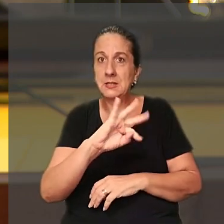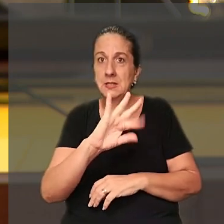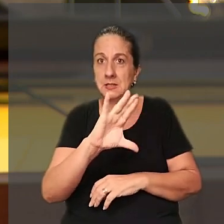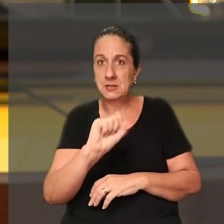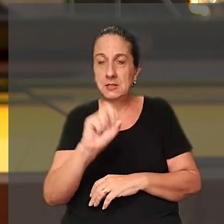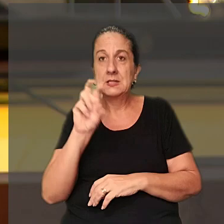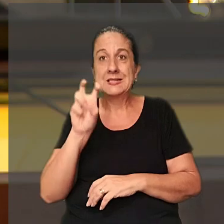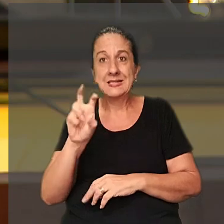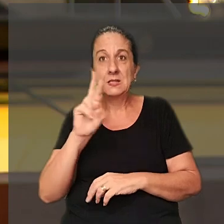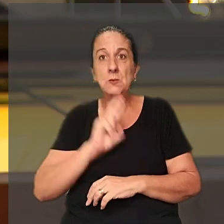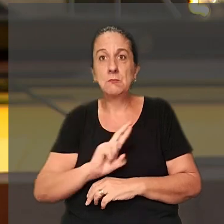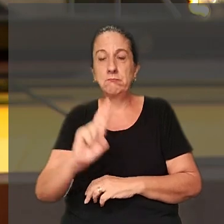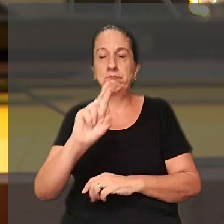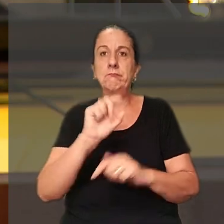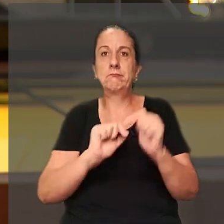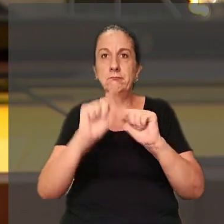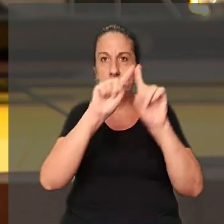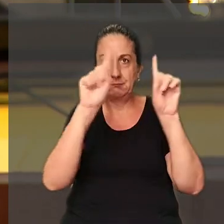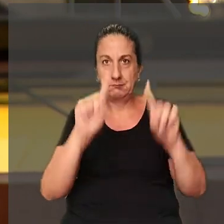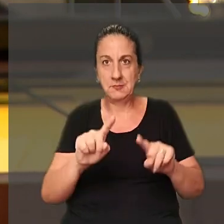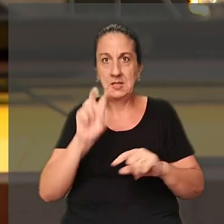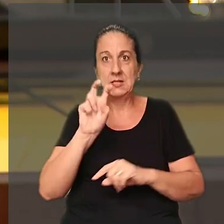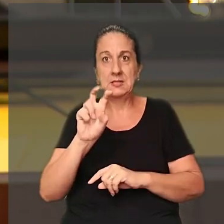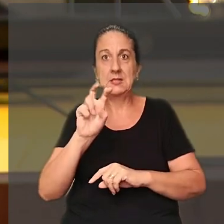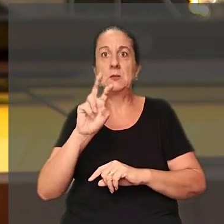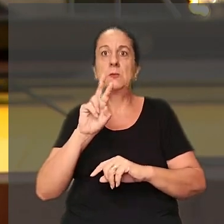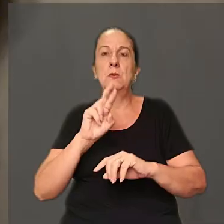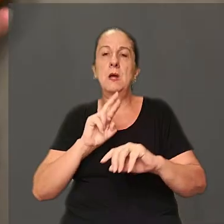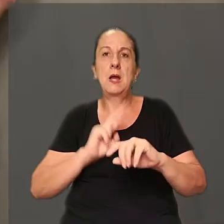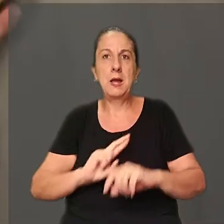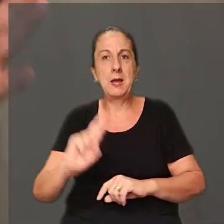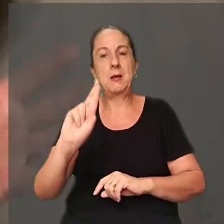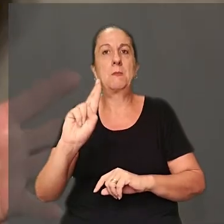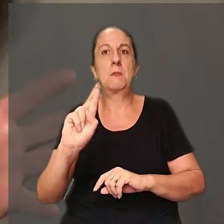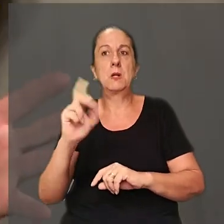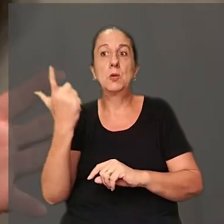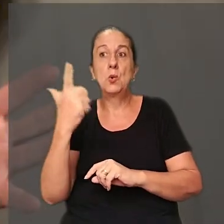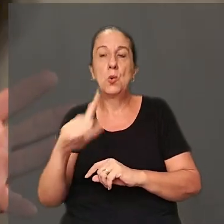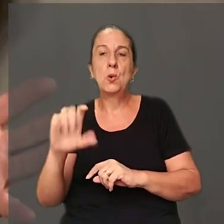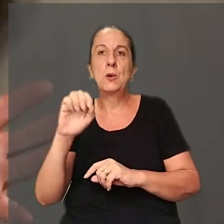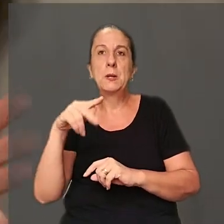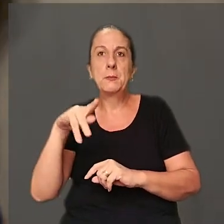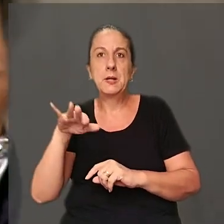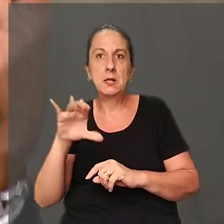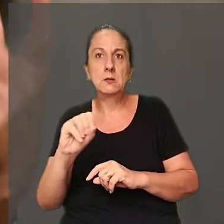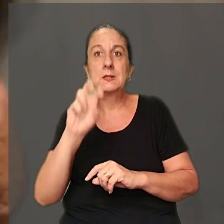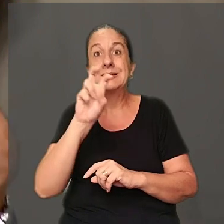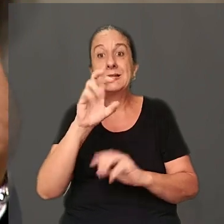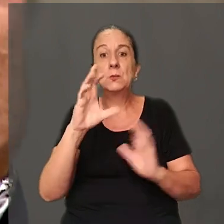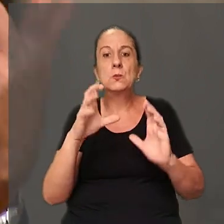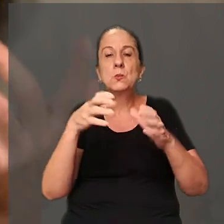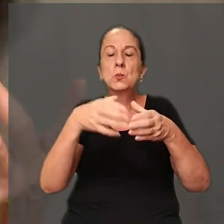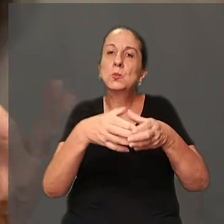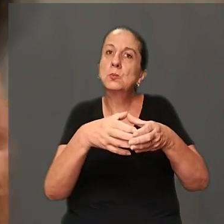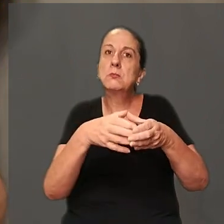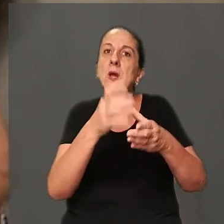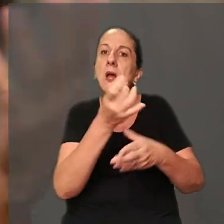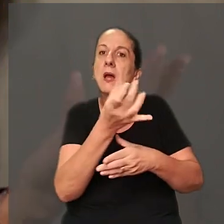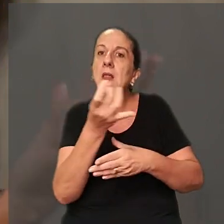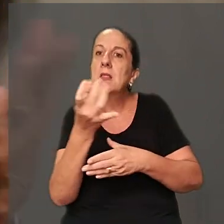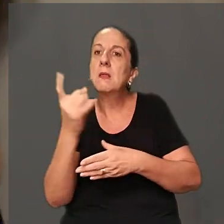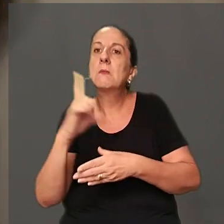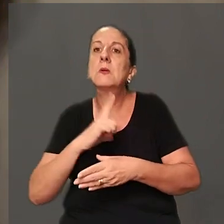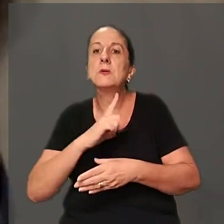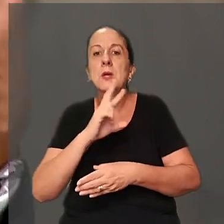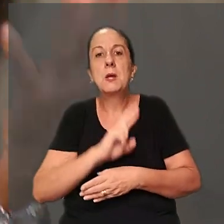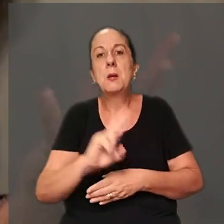5 representantes de empregados, 5 representantes de empregadores, 5 turmas, e cada turma tinha um